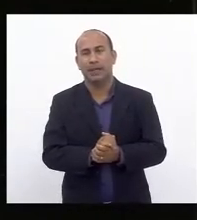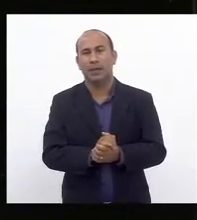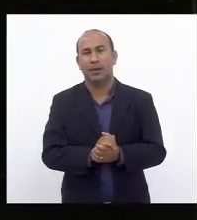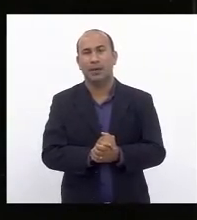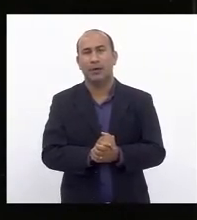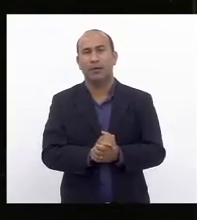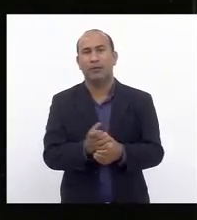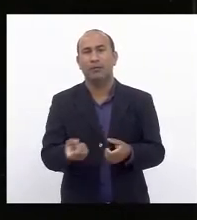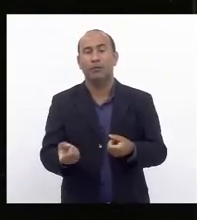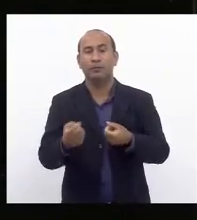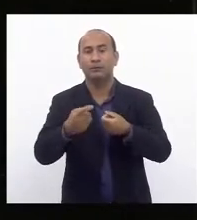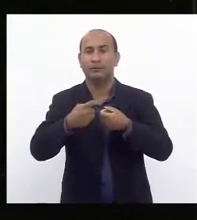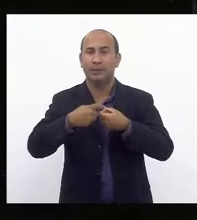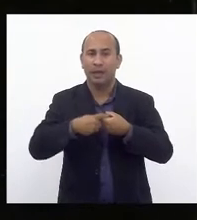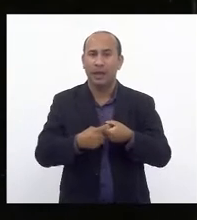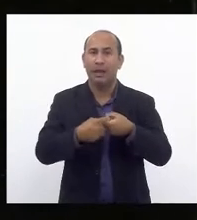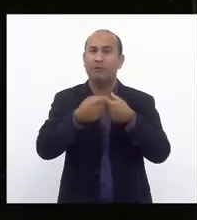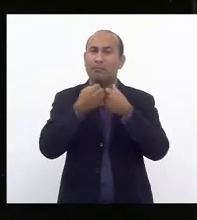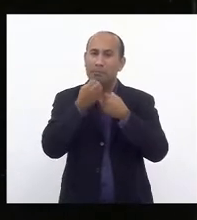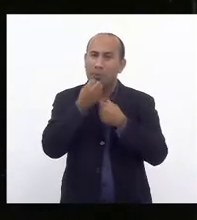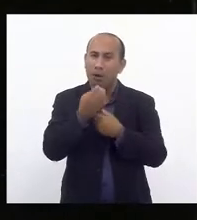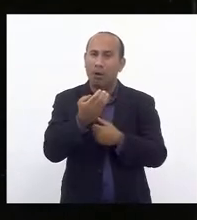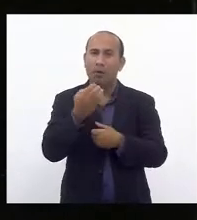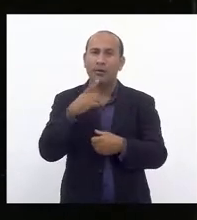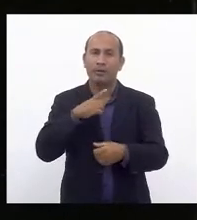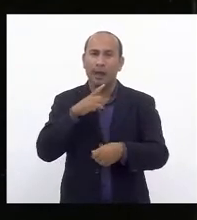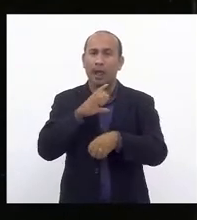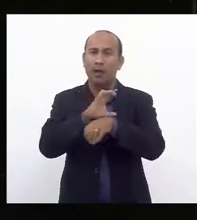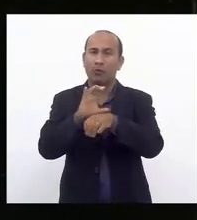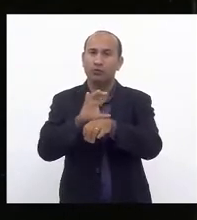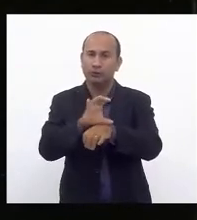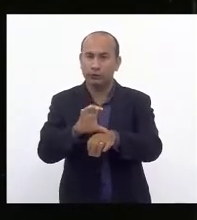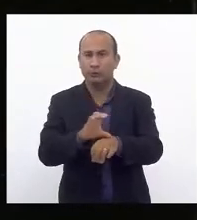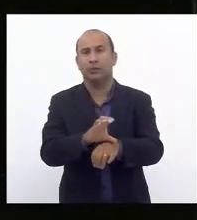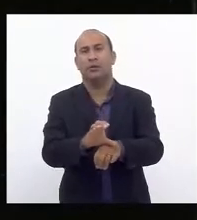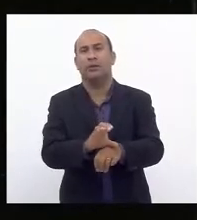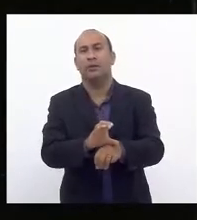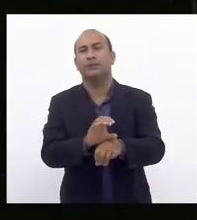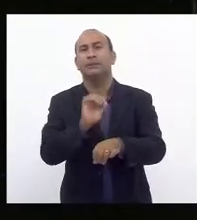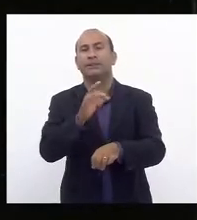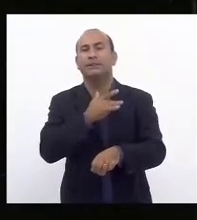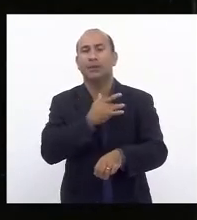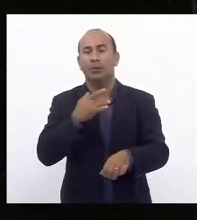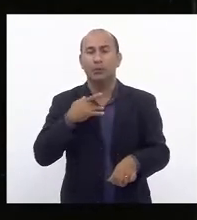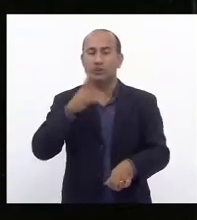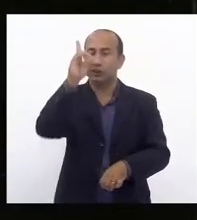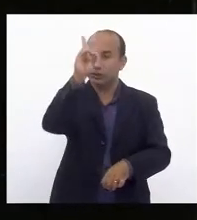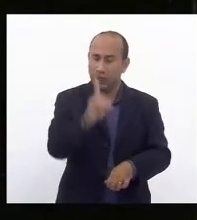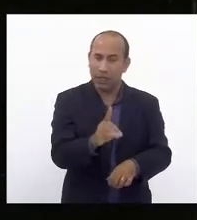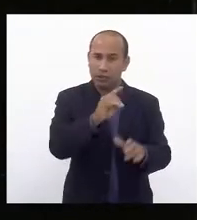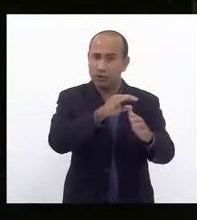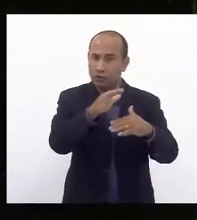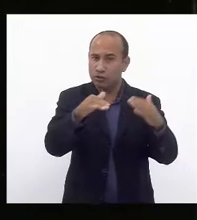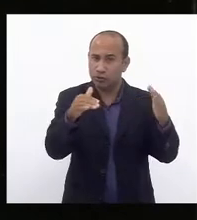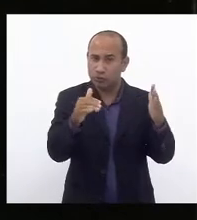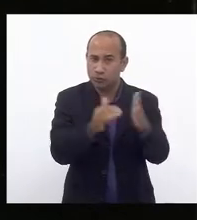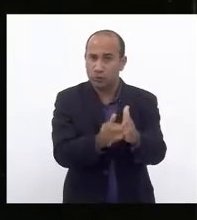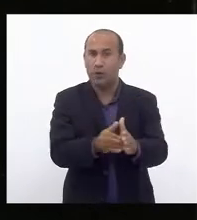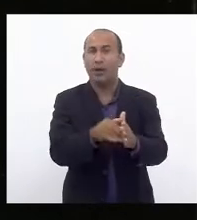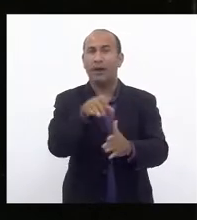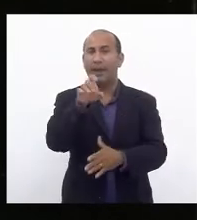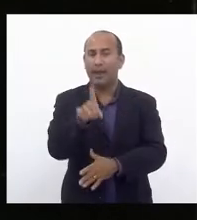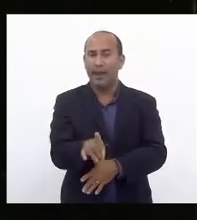a ser aquele SUS que está lá na Constituição, que saúde é direito de todos e que